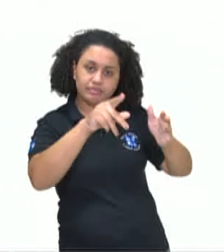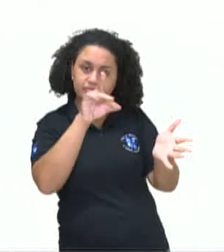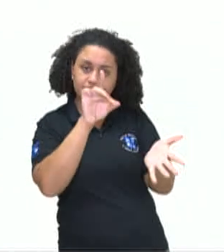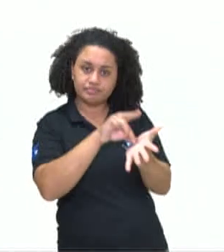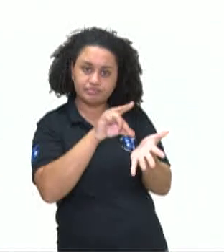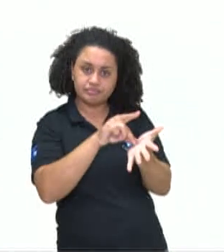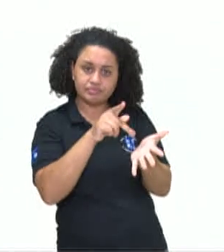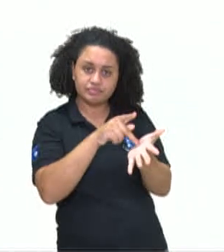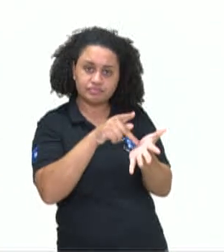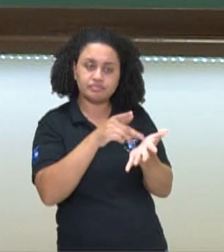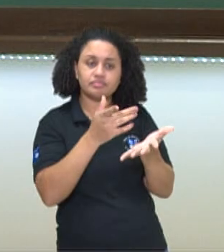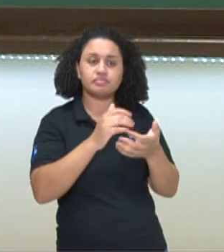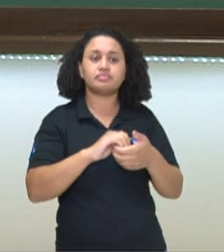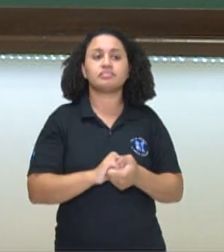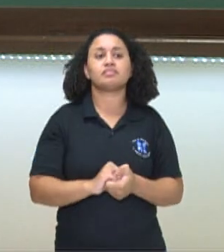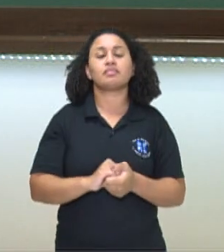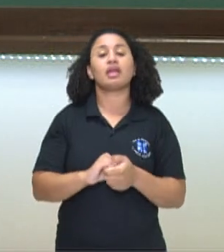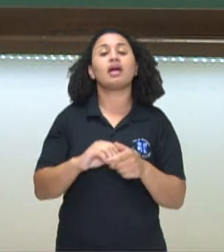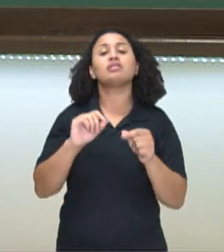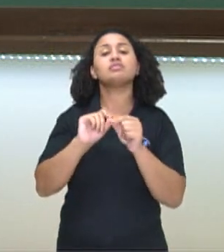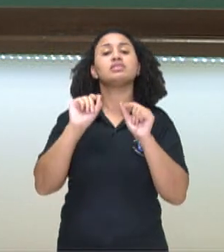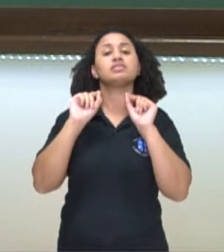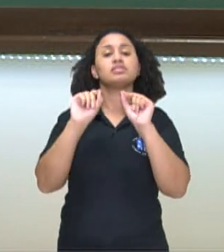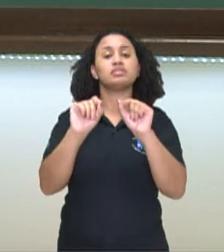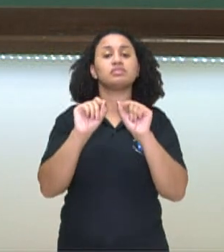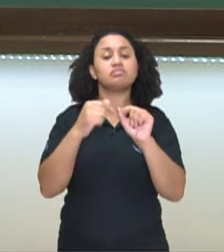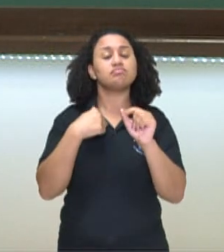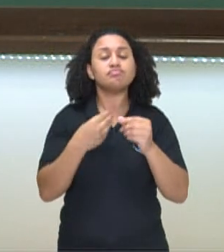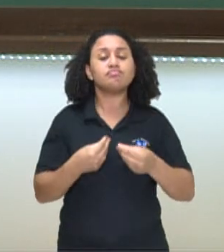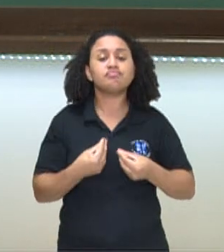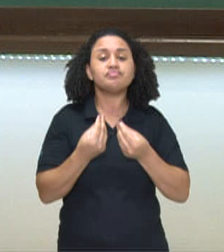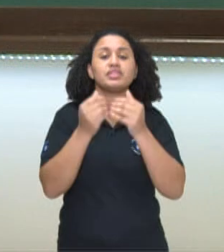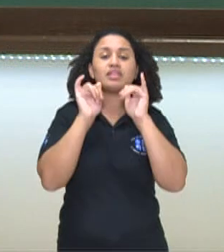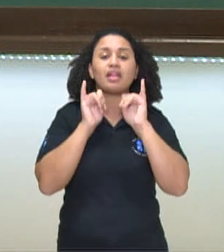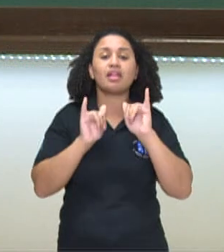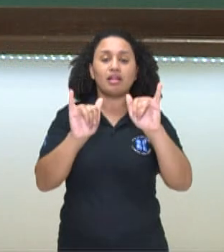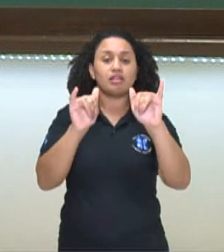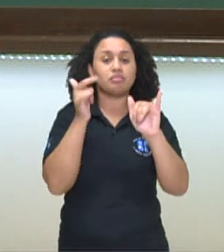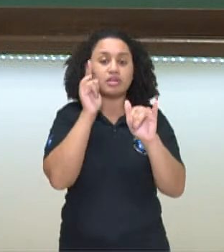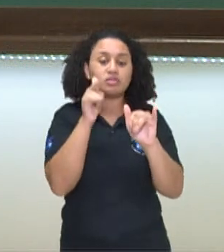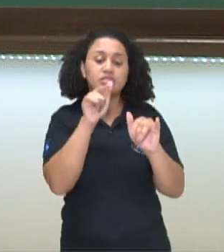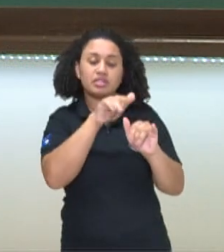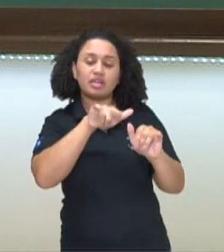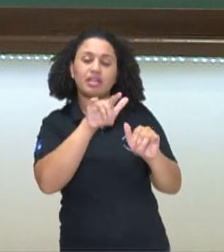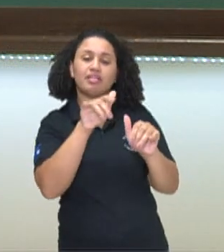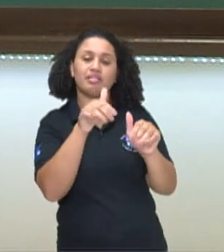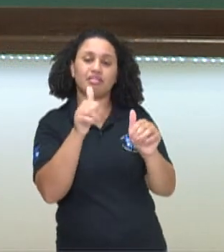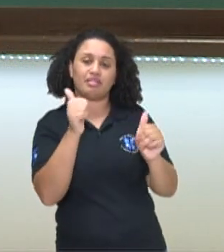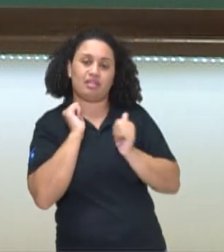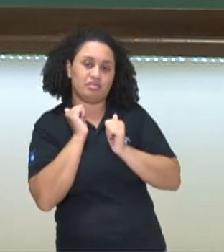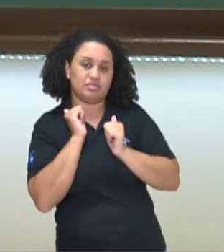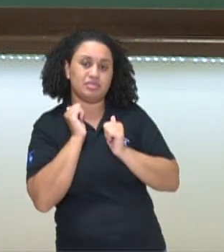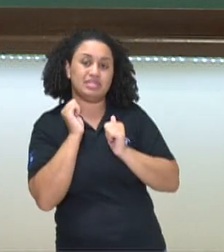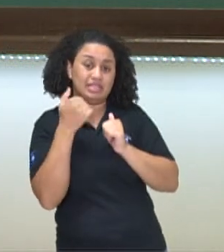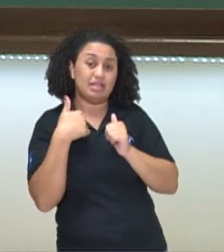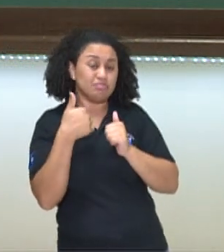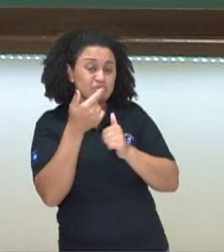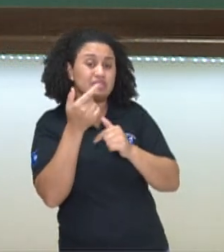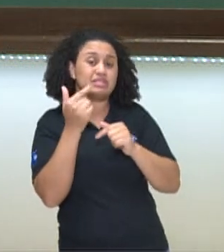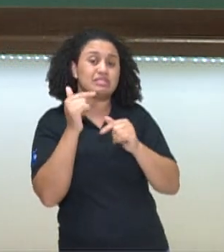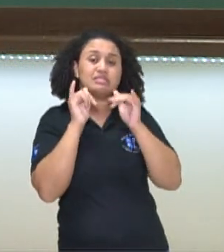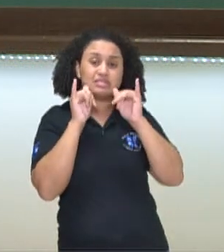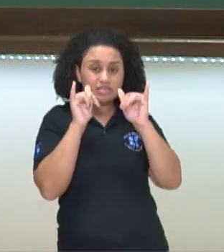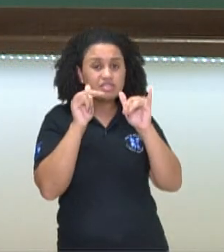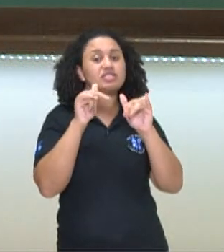certo? Bom, o que o aterramento faz? Ele fornece cargas elétricas para neutralizar o corpo quando ele fica carregado, né,